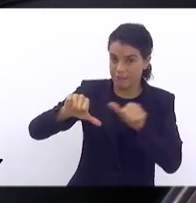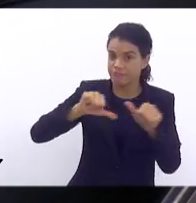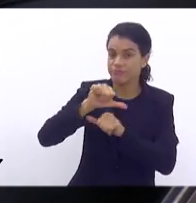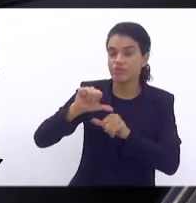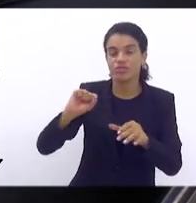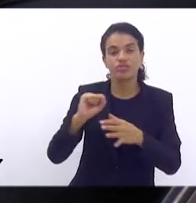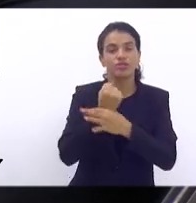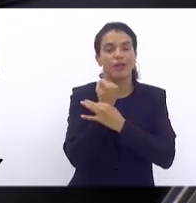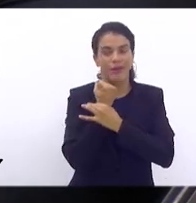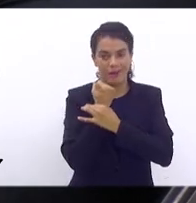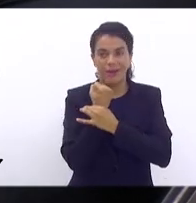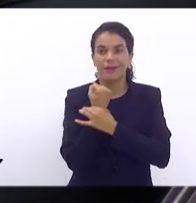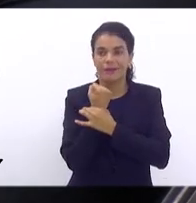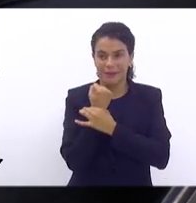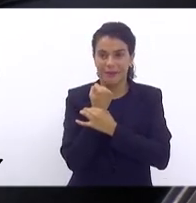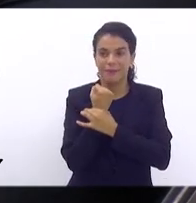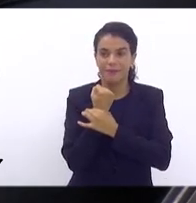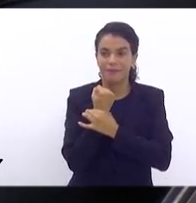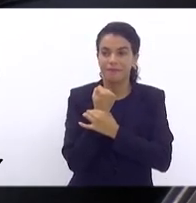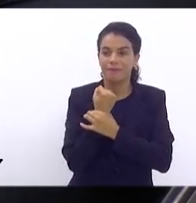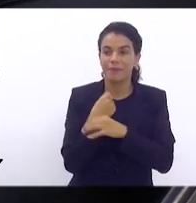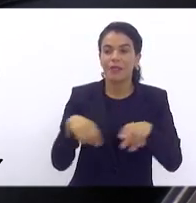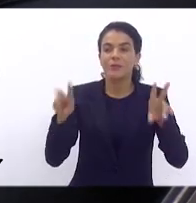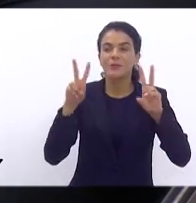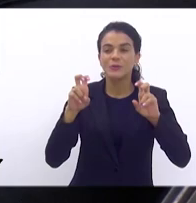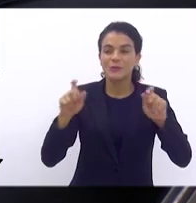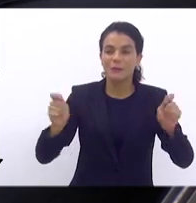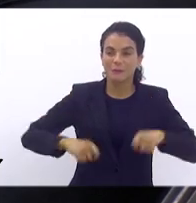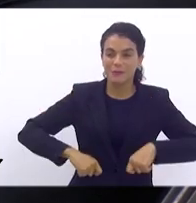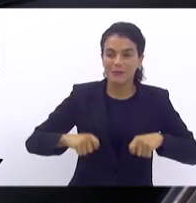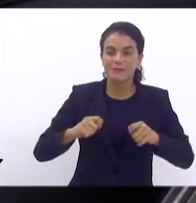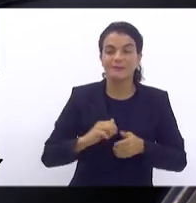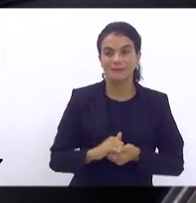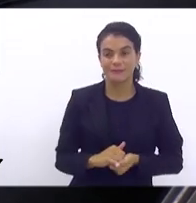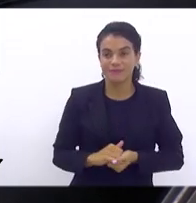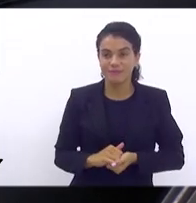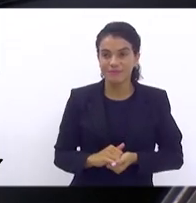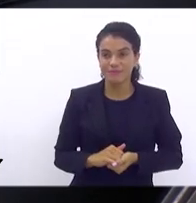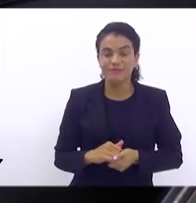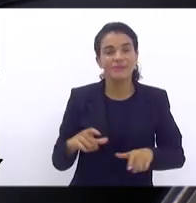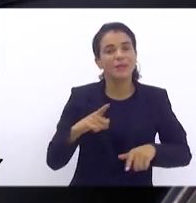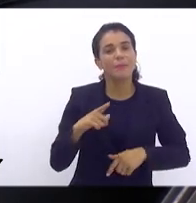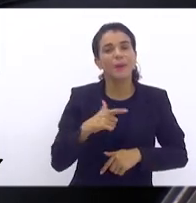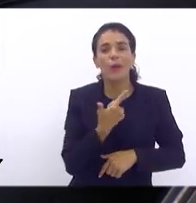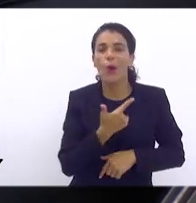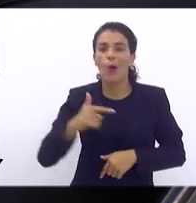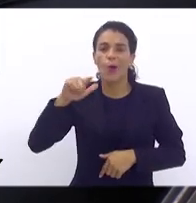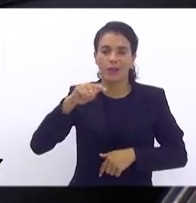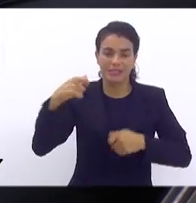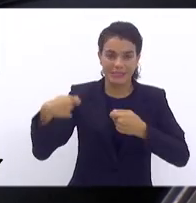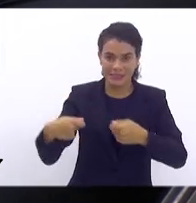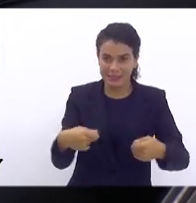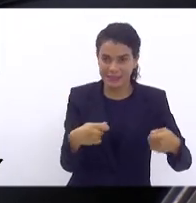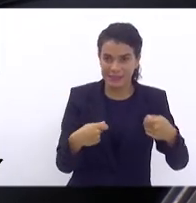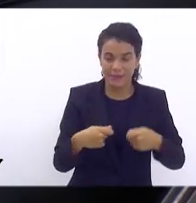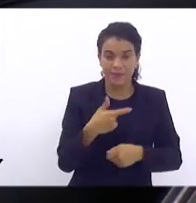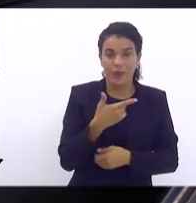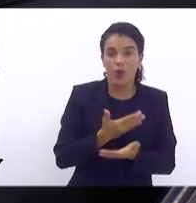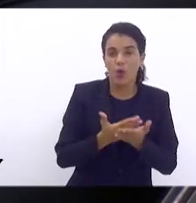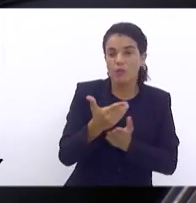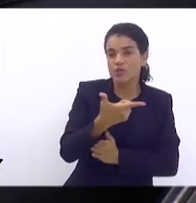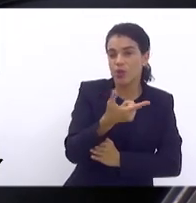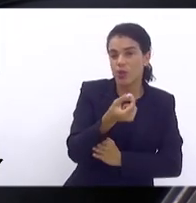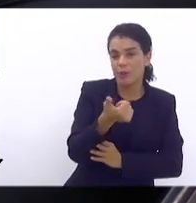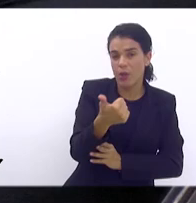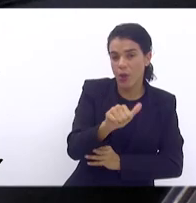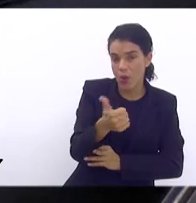que já garante não deixa dúvidas né Quanto a essa possibilidade e outras demandas Né desde 2011